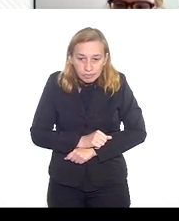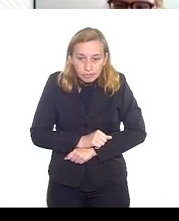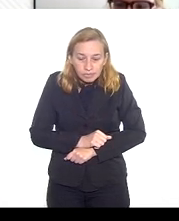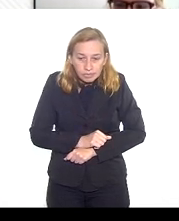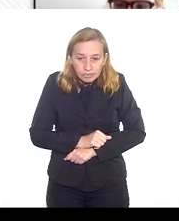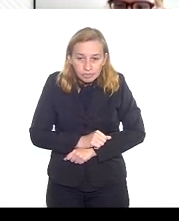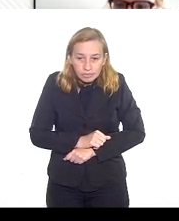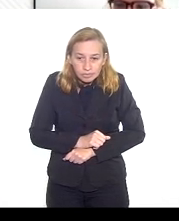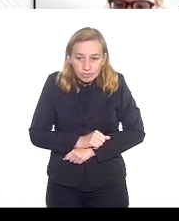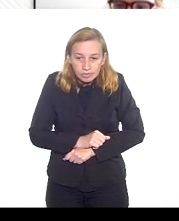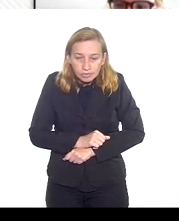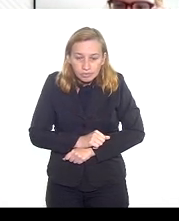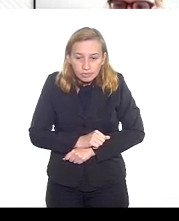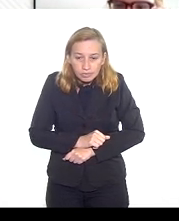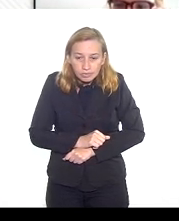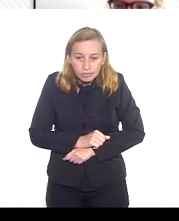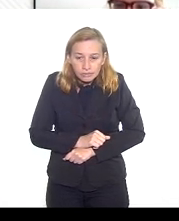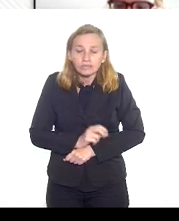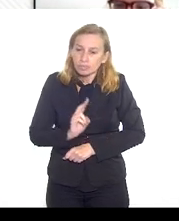Deputado,